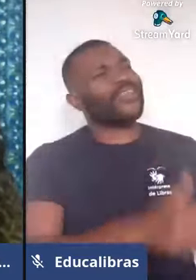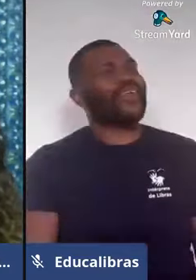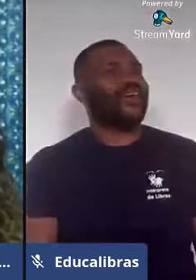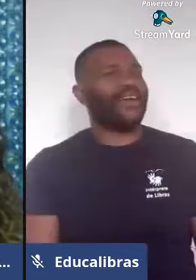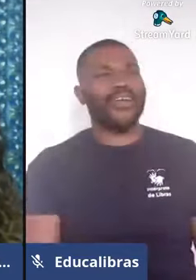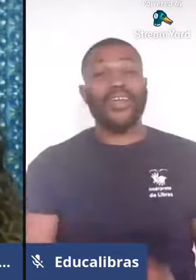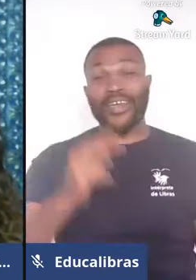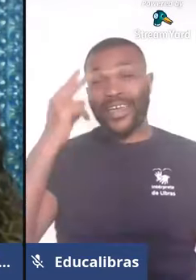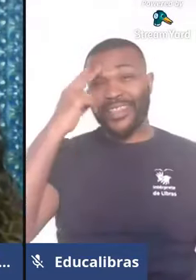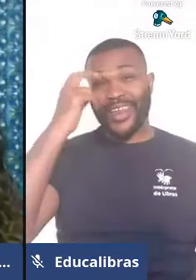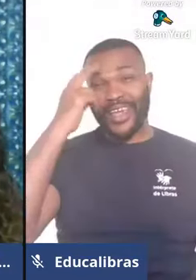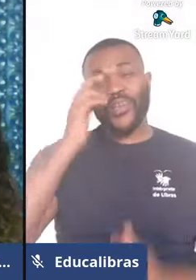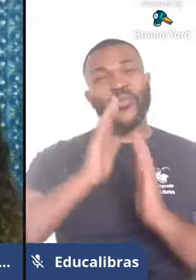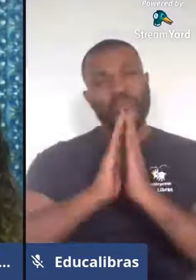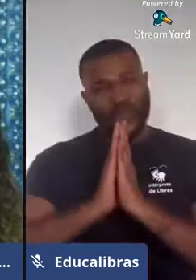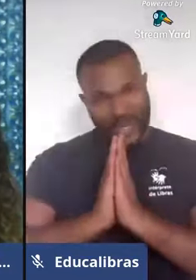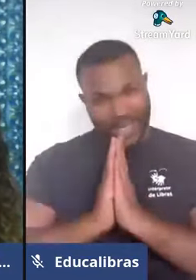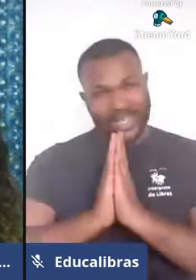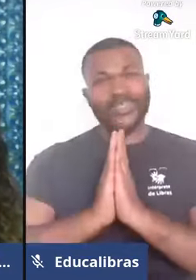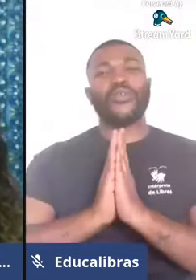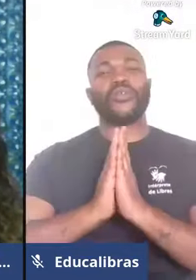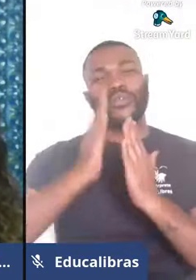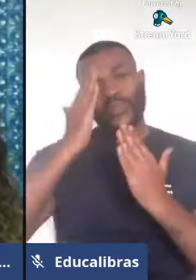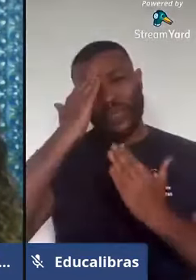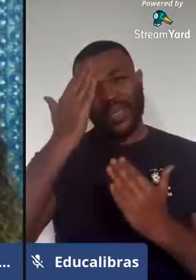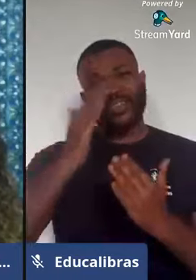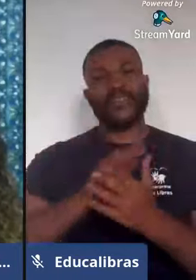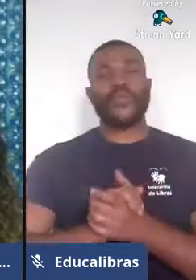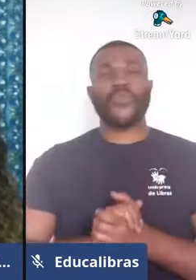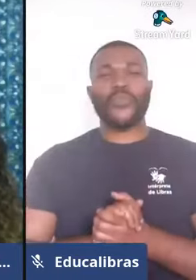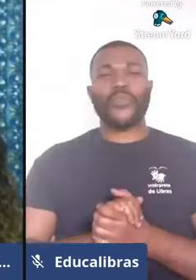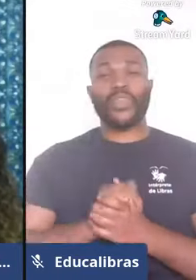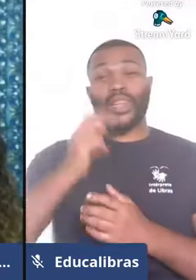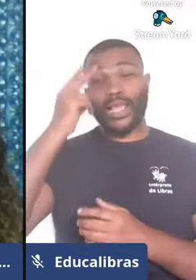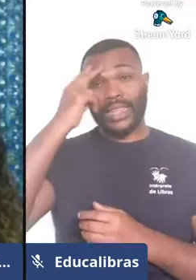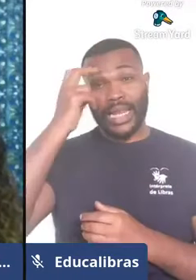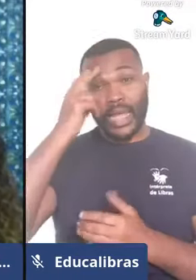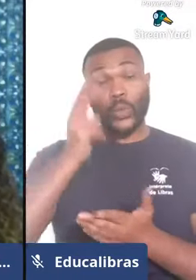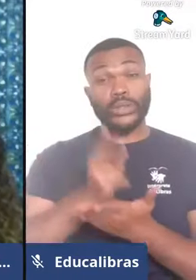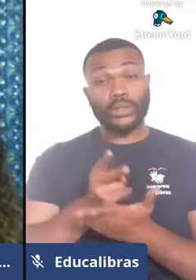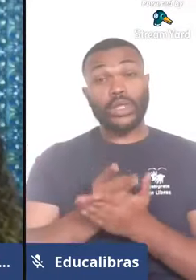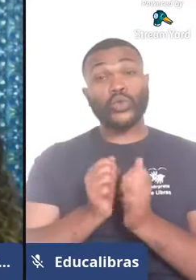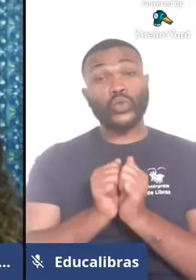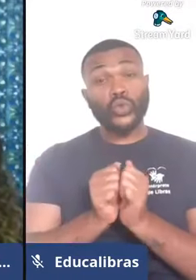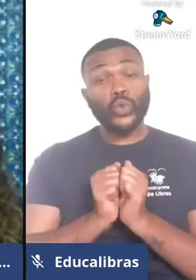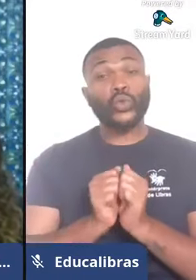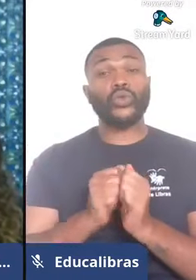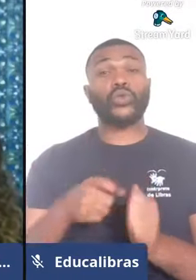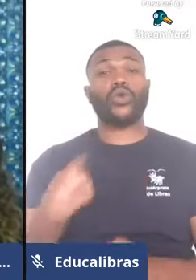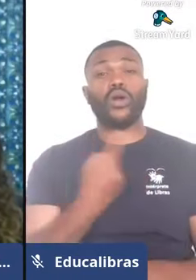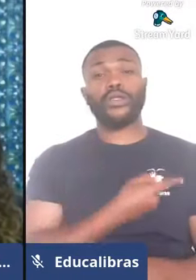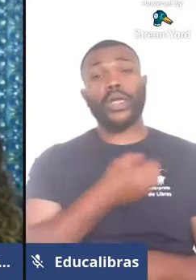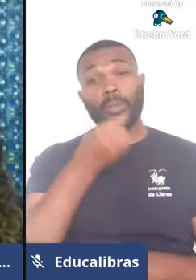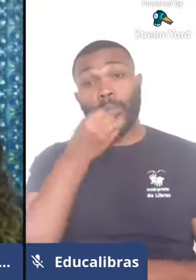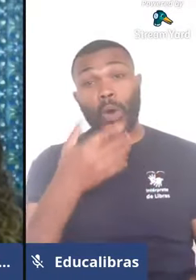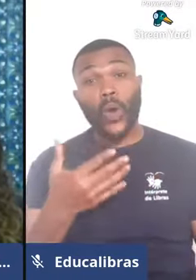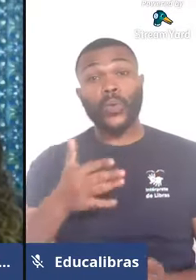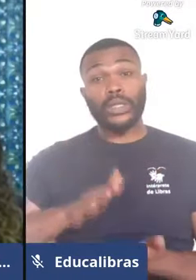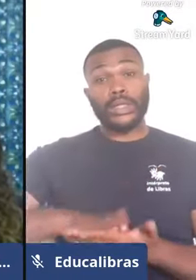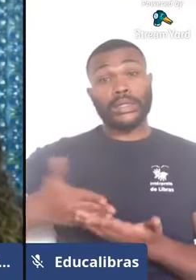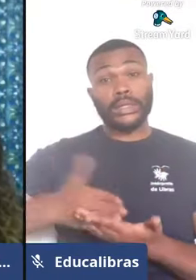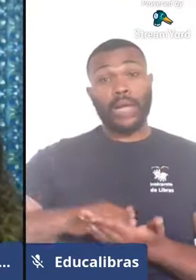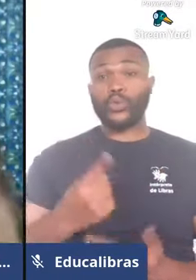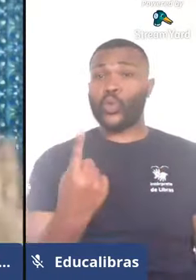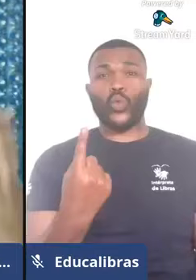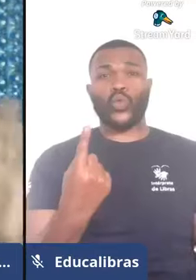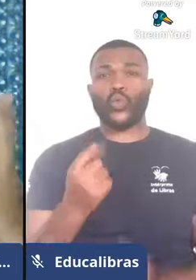Adriano, obrigado. O Adriano está sempre aqui com a gente, é bom ter um intérprete só com a